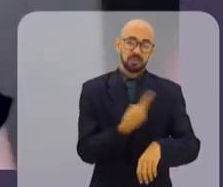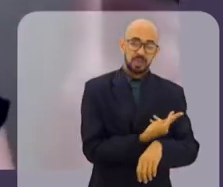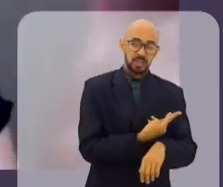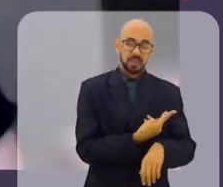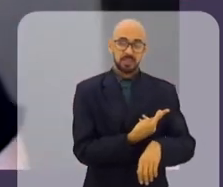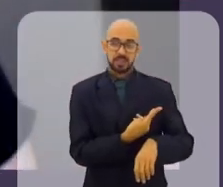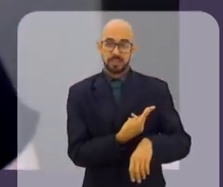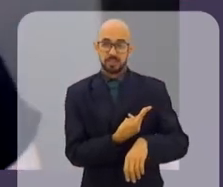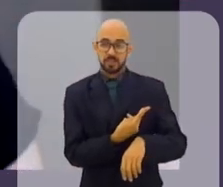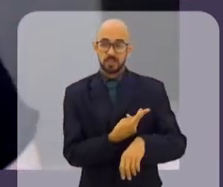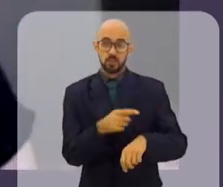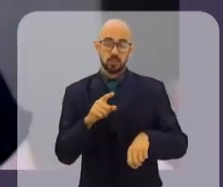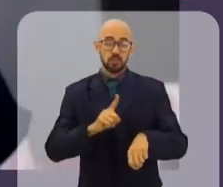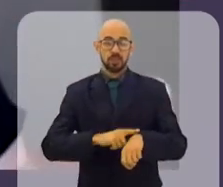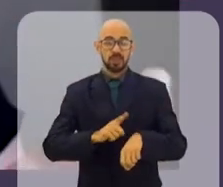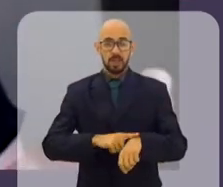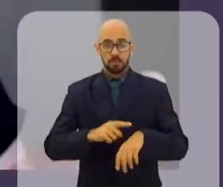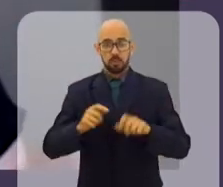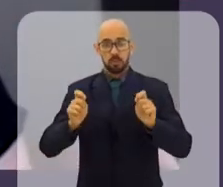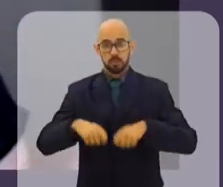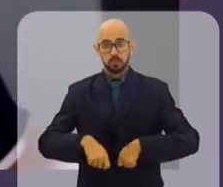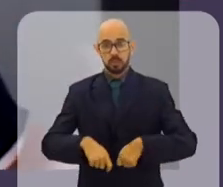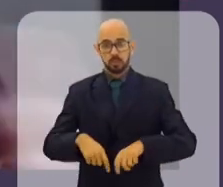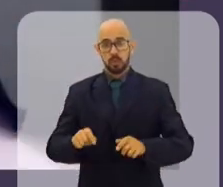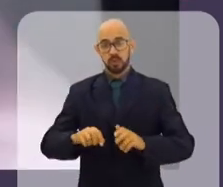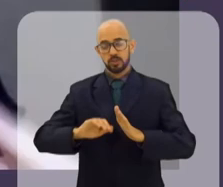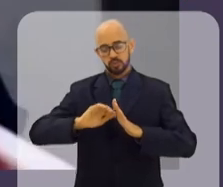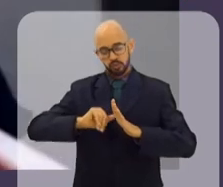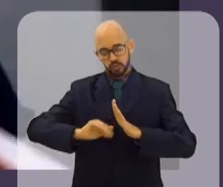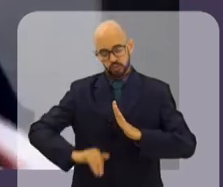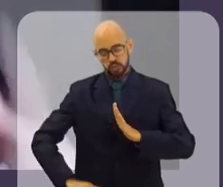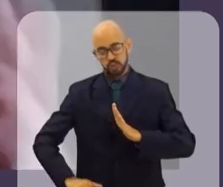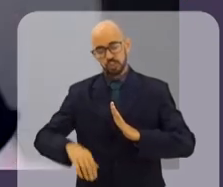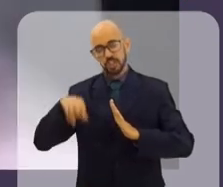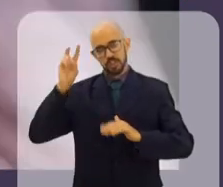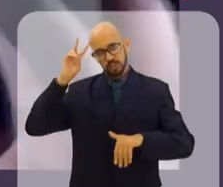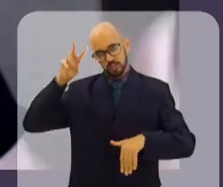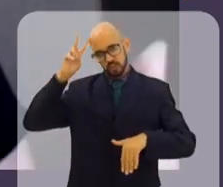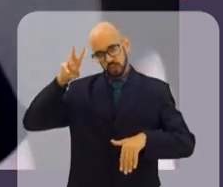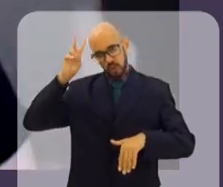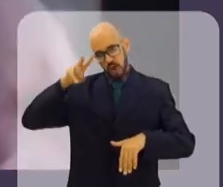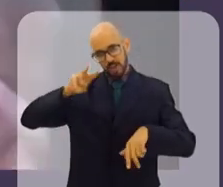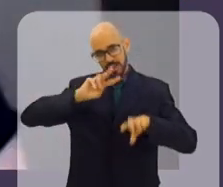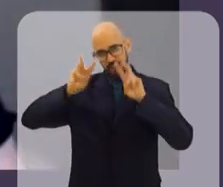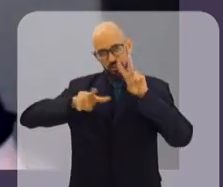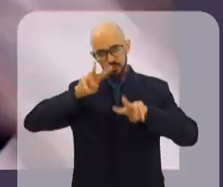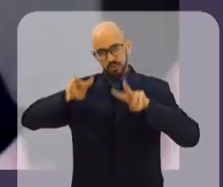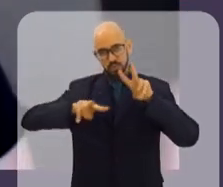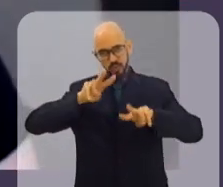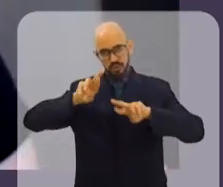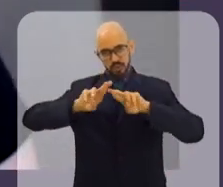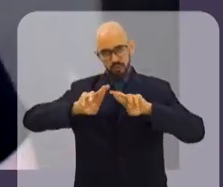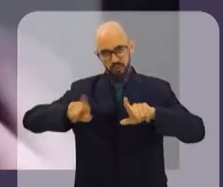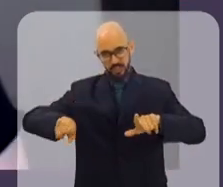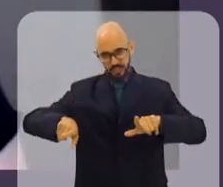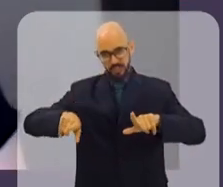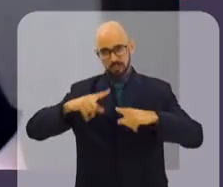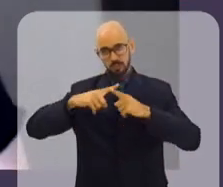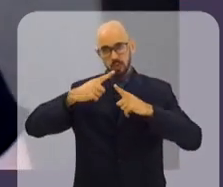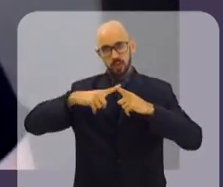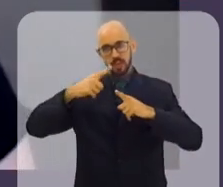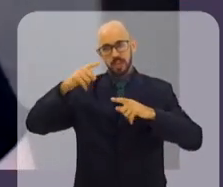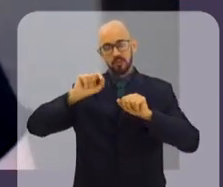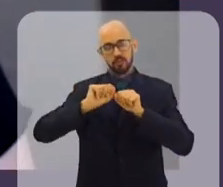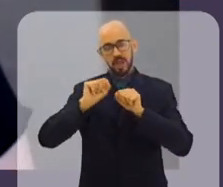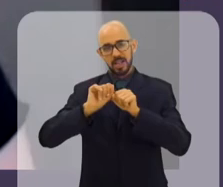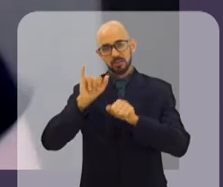ser quem ele é possibilitou para ele. Então isso exclui diversas histórias, diversas outras visões, diversas outras vivências, o